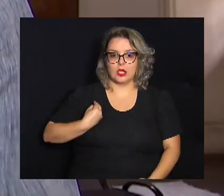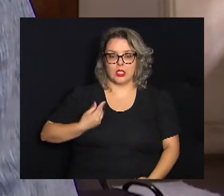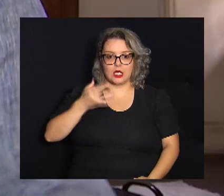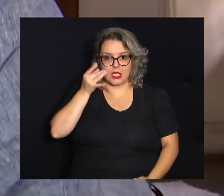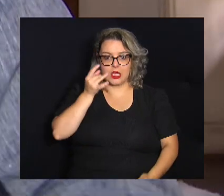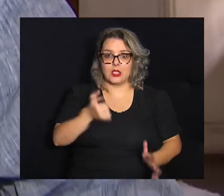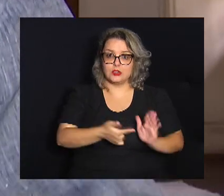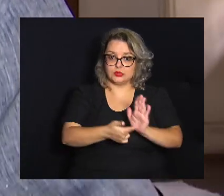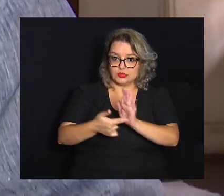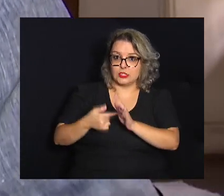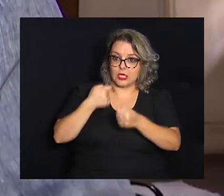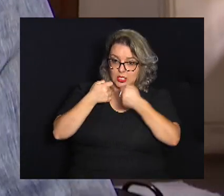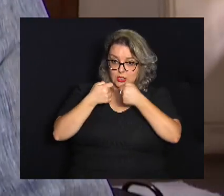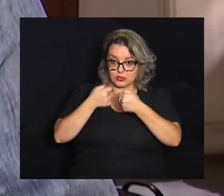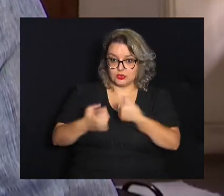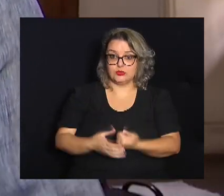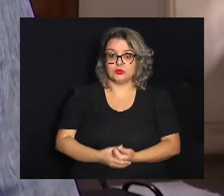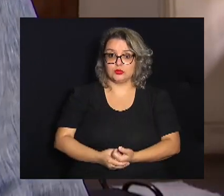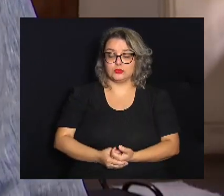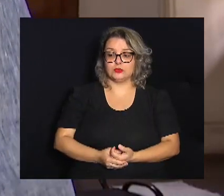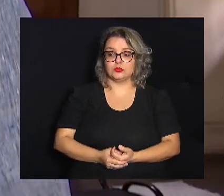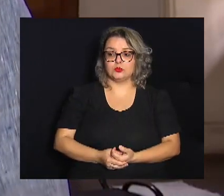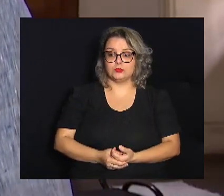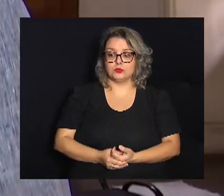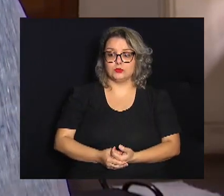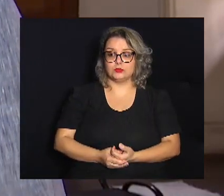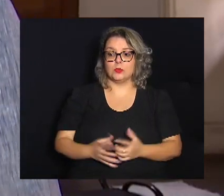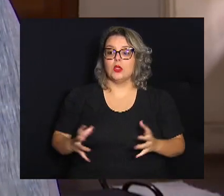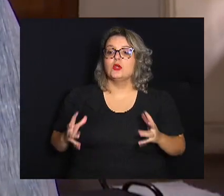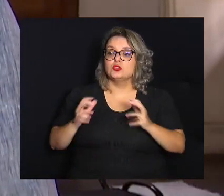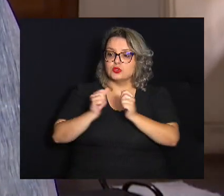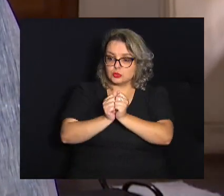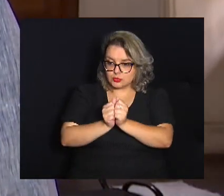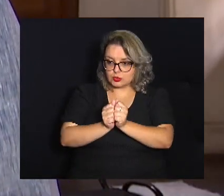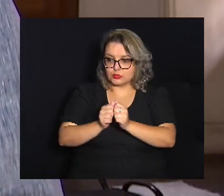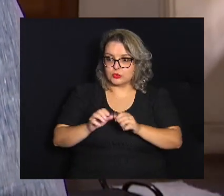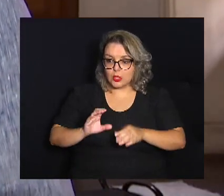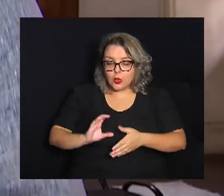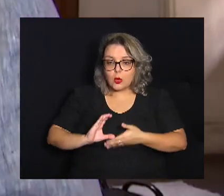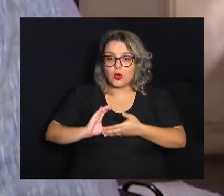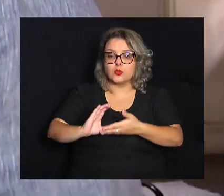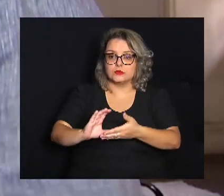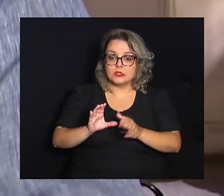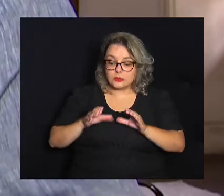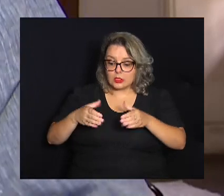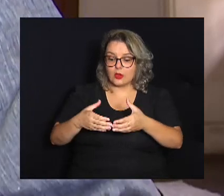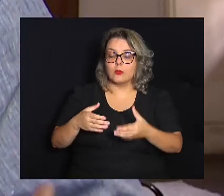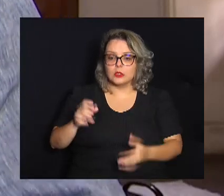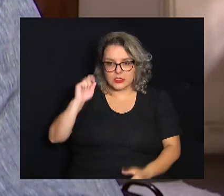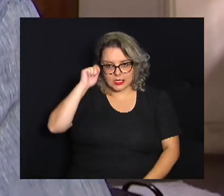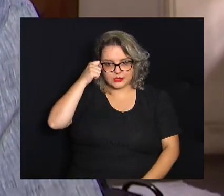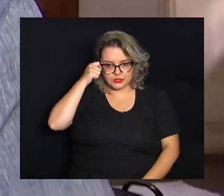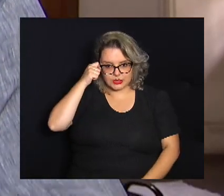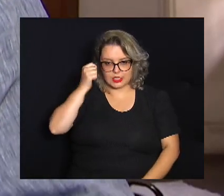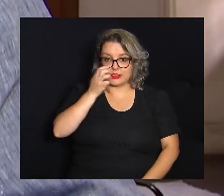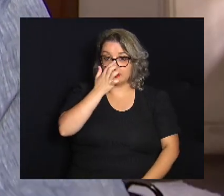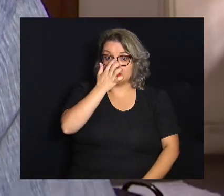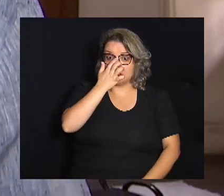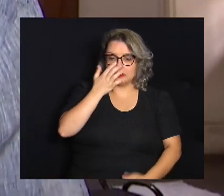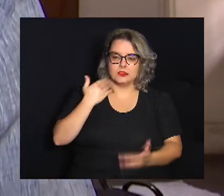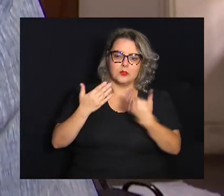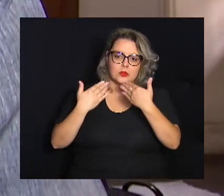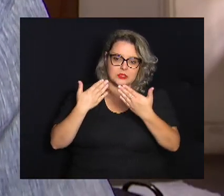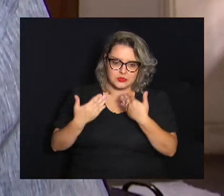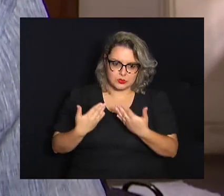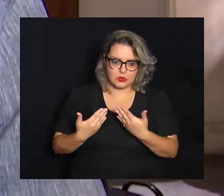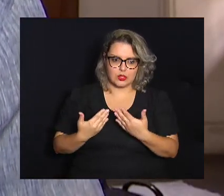a entrevista, inclusive, reúne o Conselho da Comunidade Negra, né? Então, é através desse diálogo com